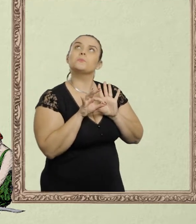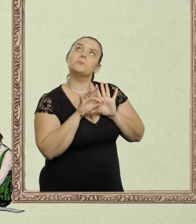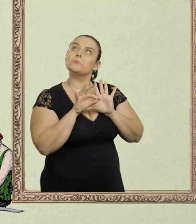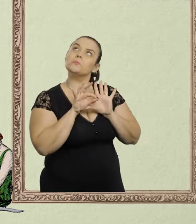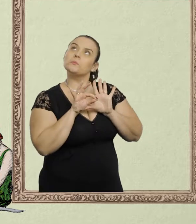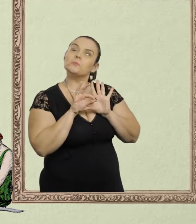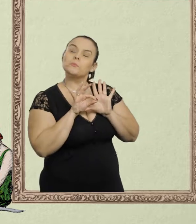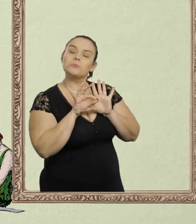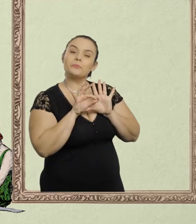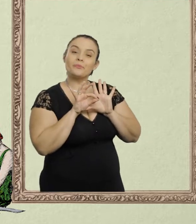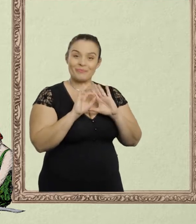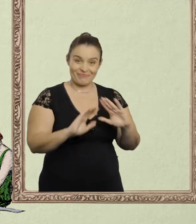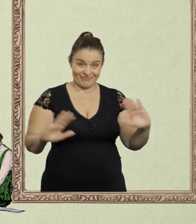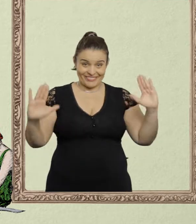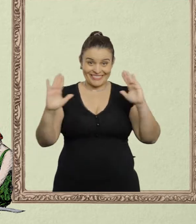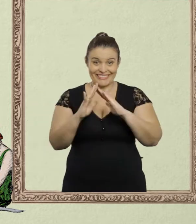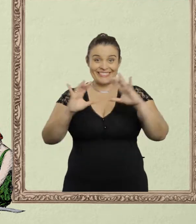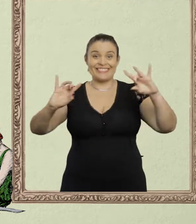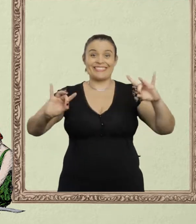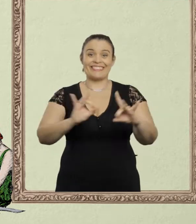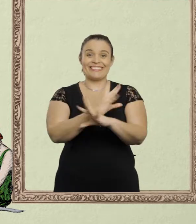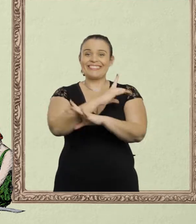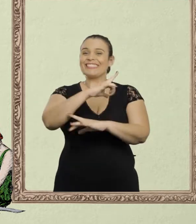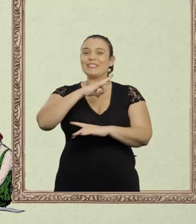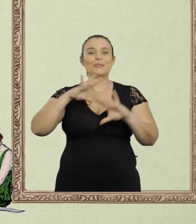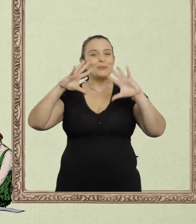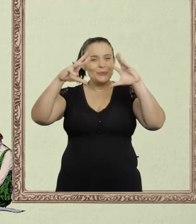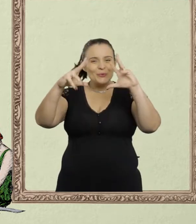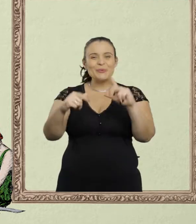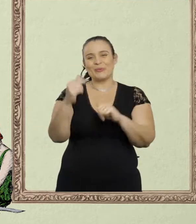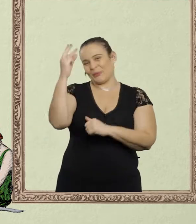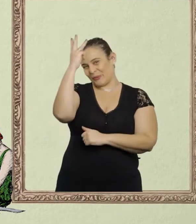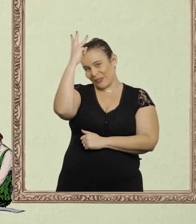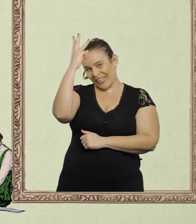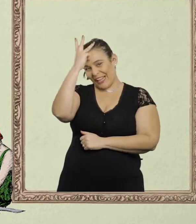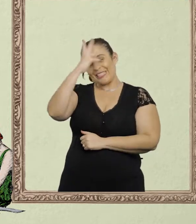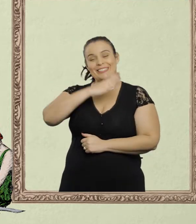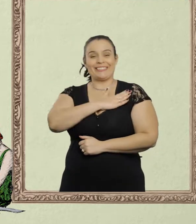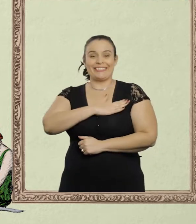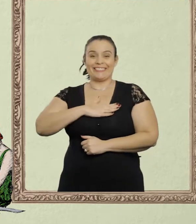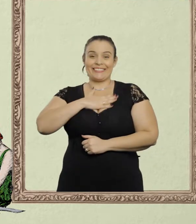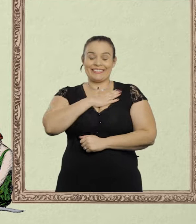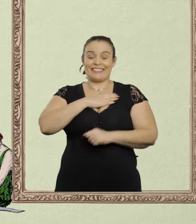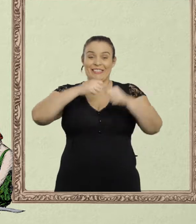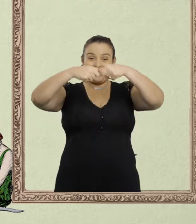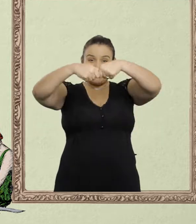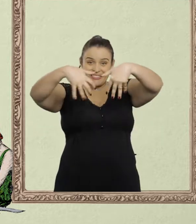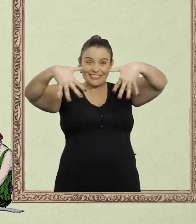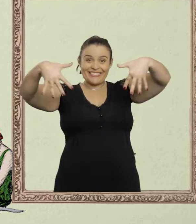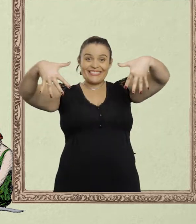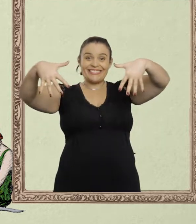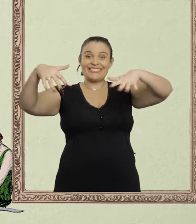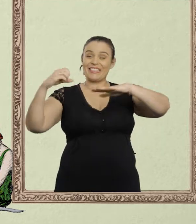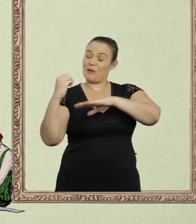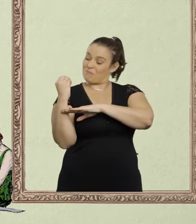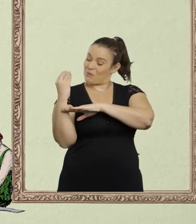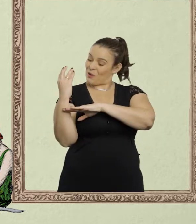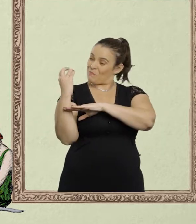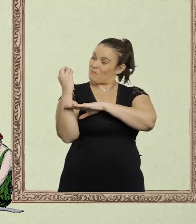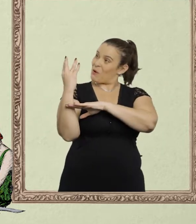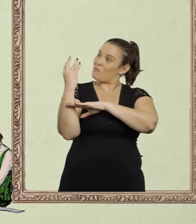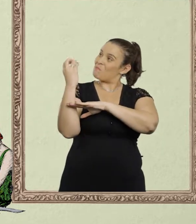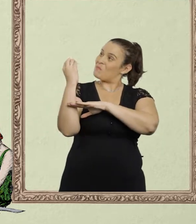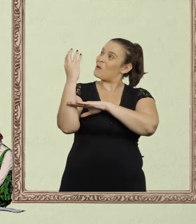de desprezo. A casa ficou pronta. Tinha tudo que Wendy gostava. Tinha